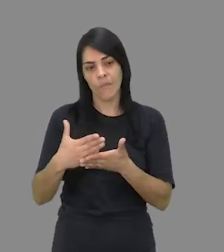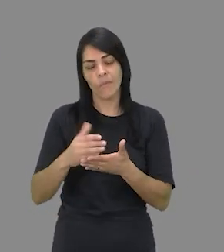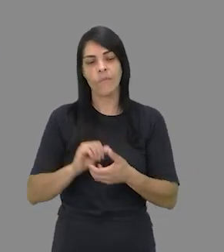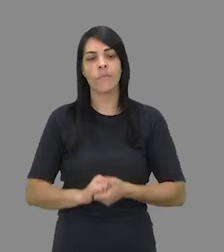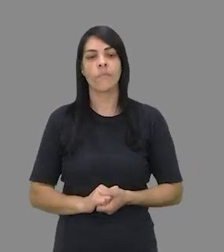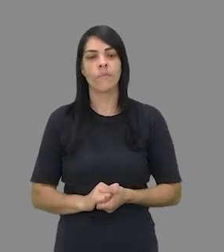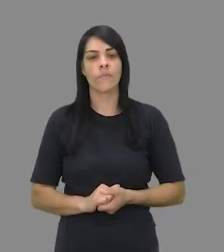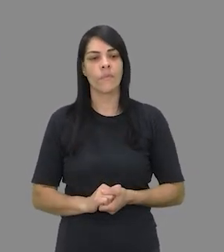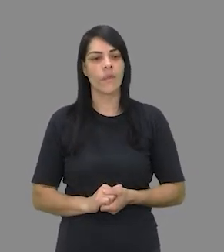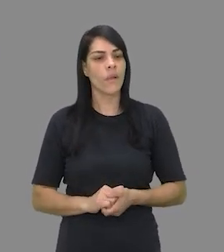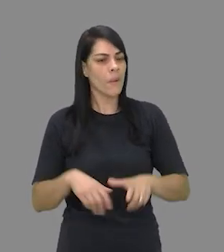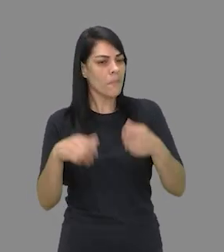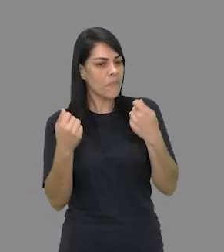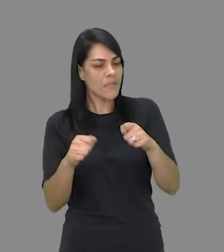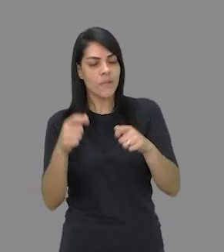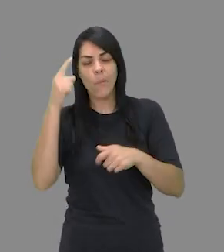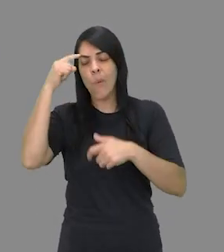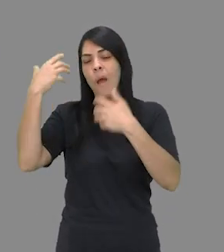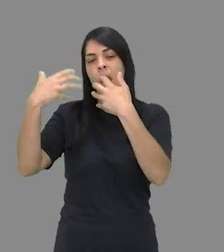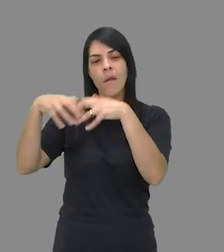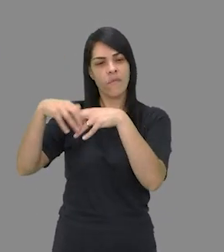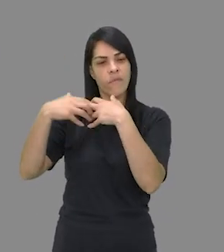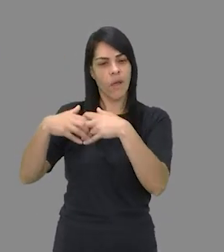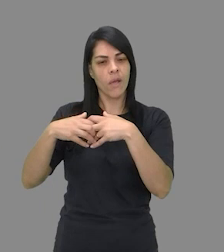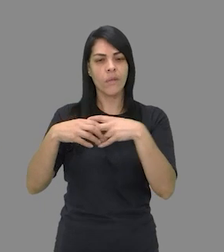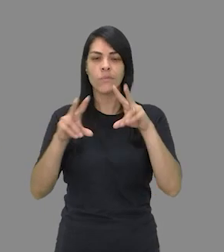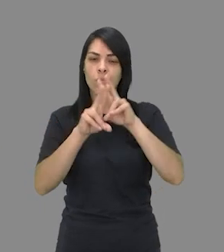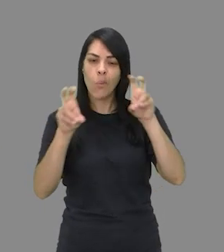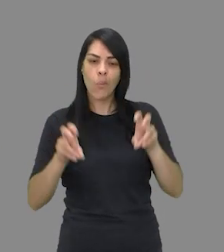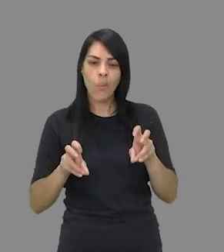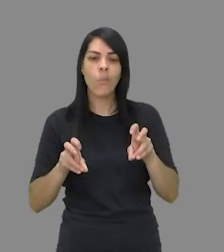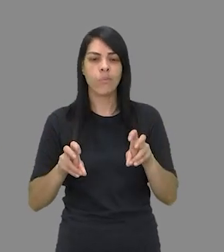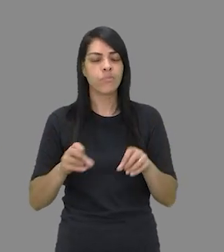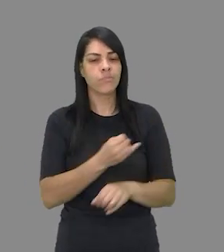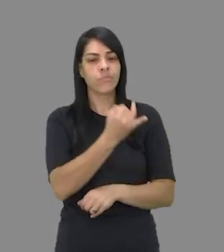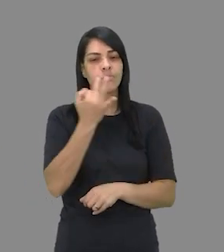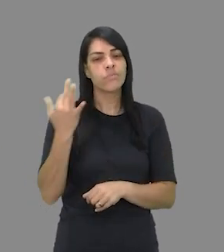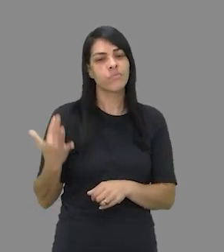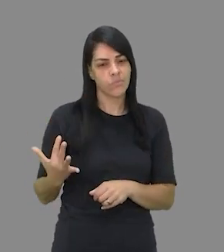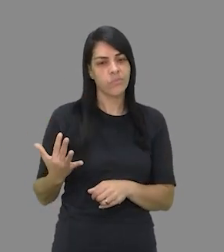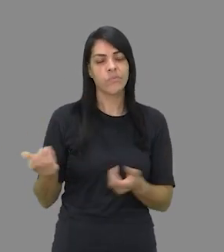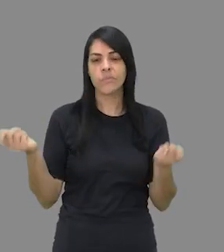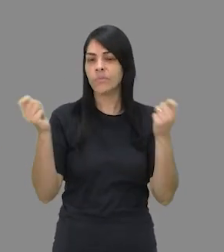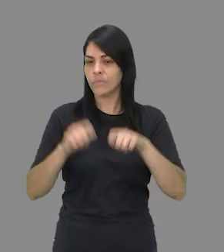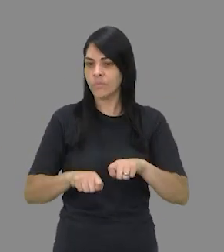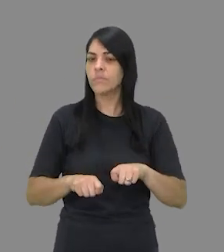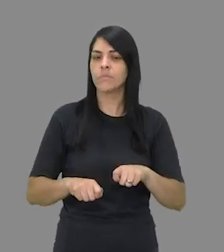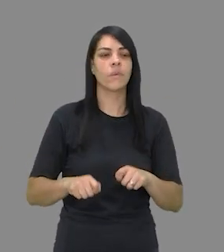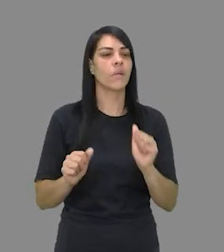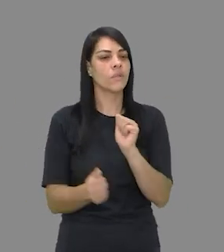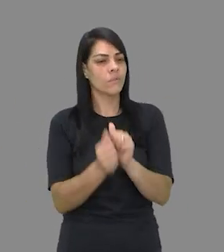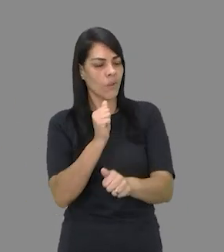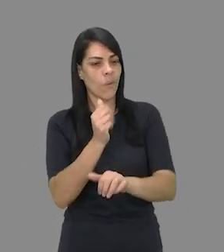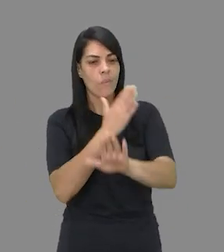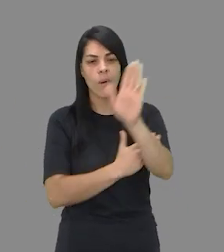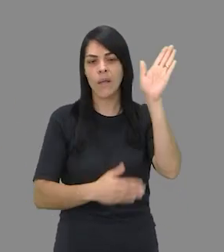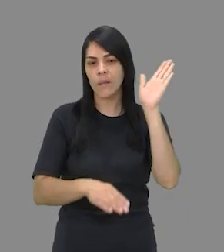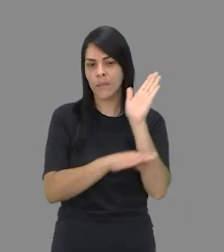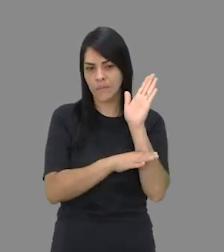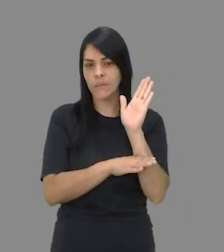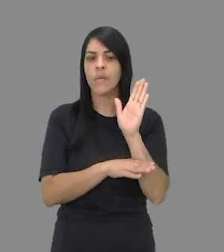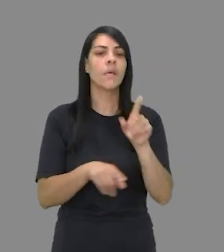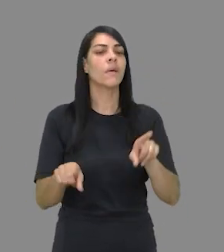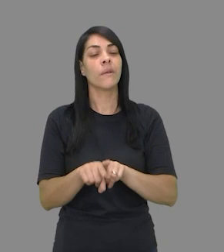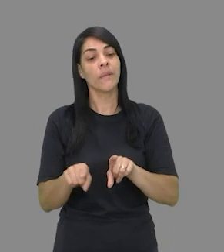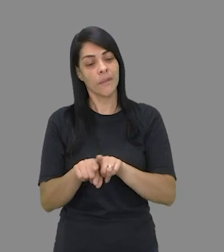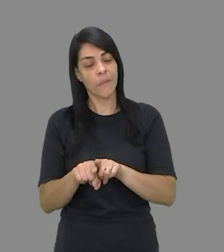ó. Devemos refletir sobre as inúmeras possibilidades dos esportes paralímpicos,